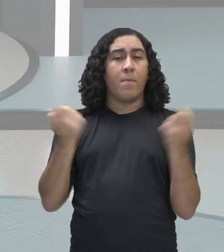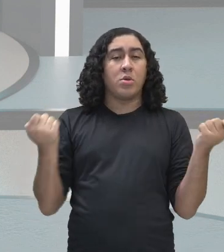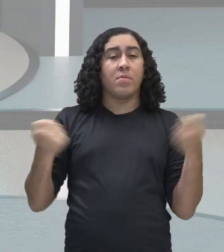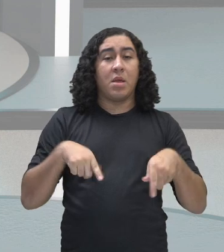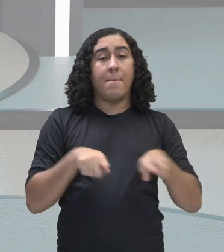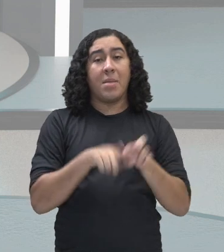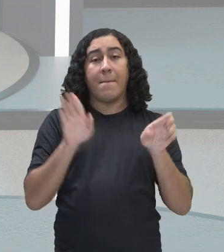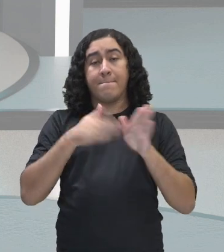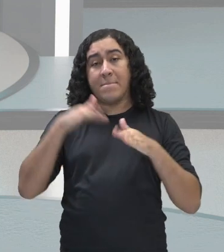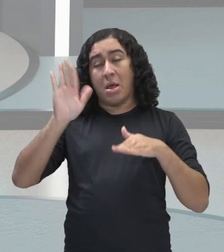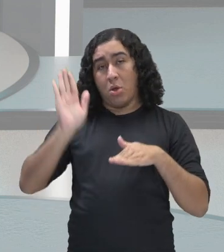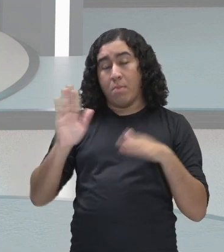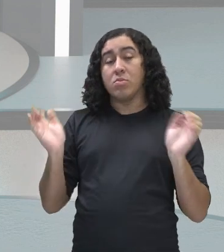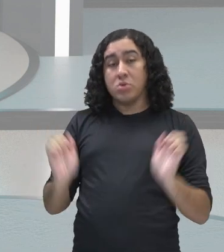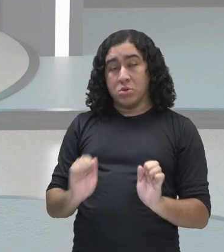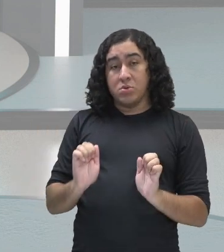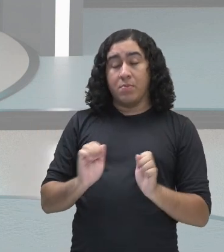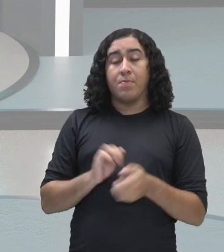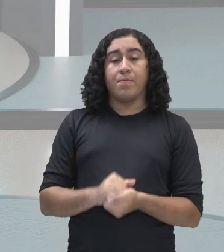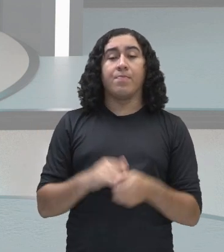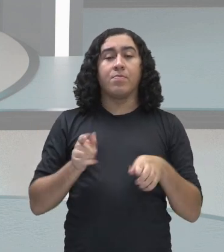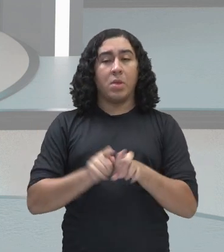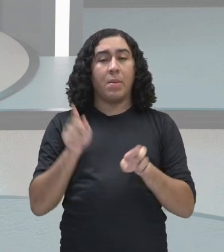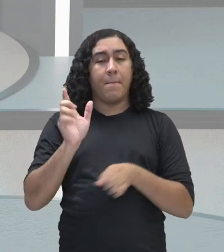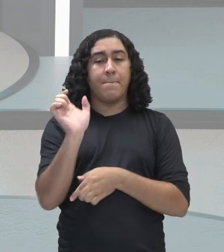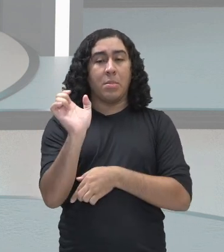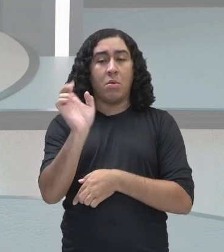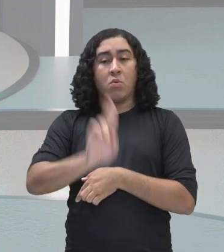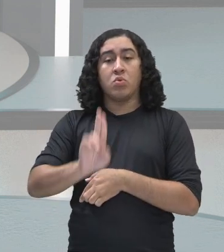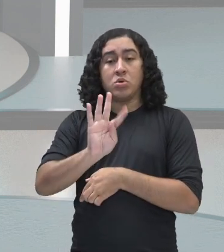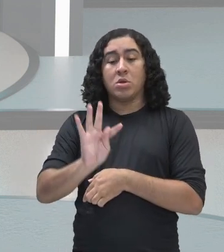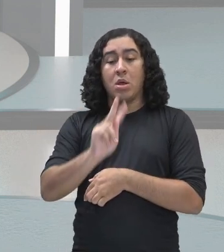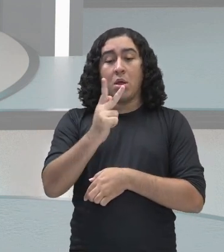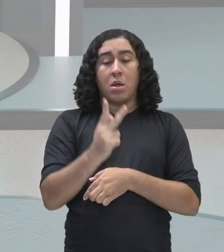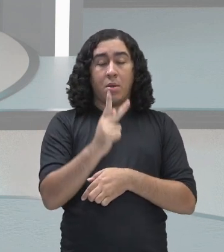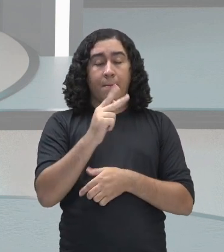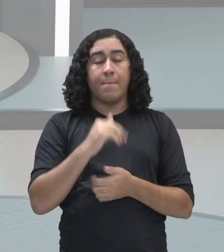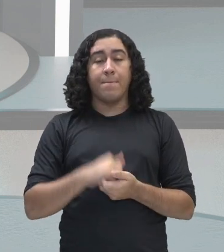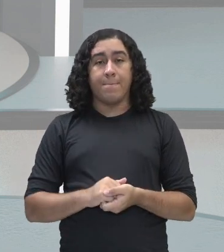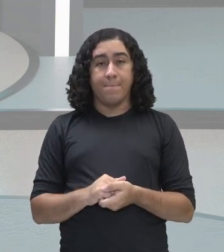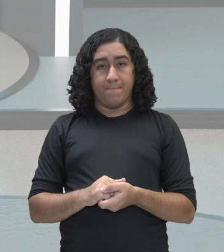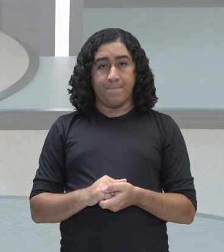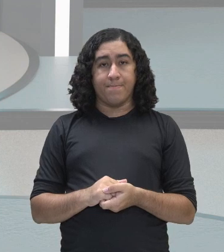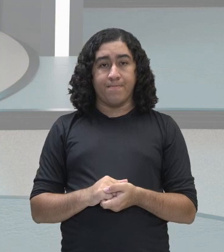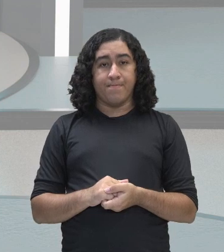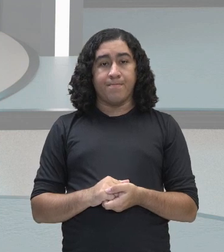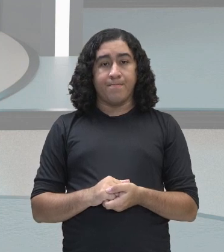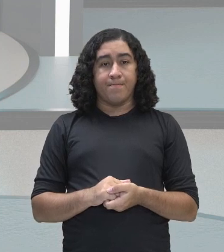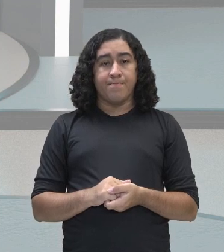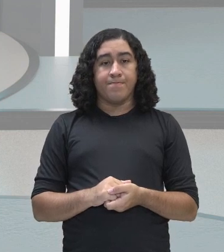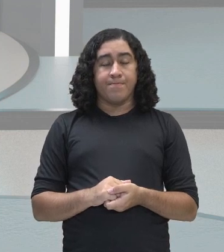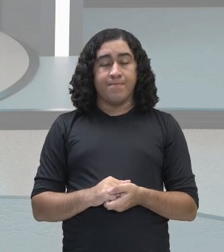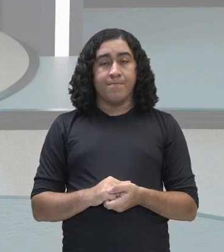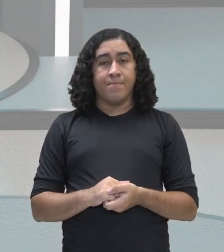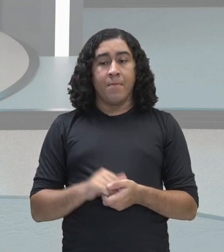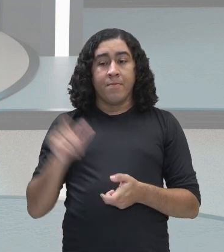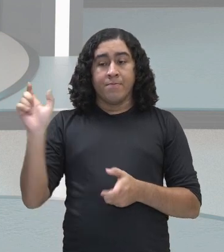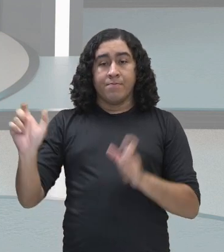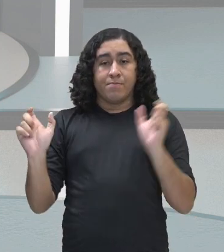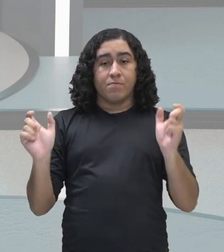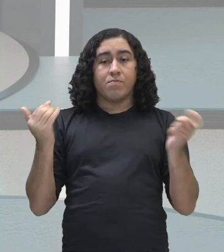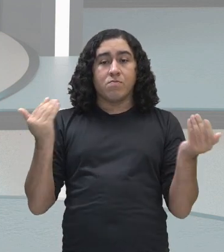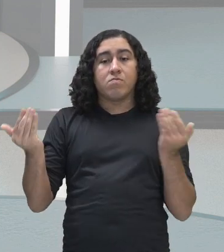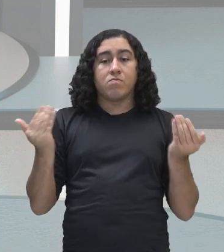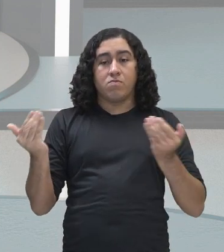maioria serve, as palavras com TH no início vai ter som de D. Portanto, this, that. Então,